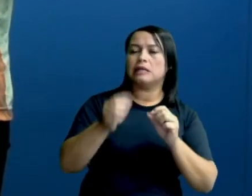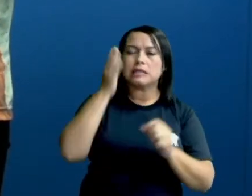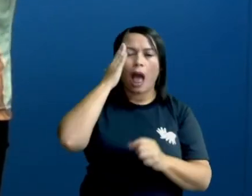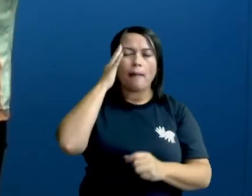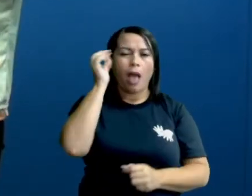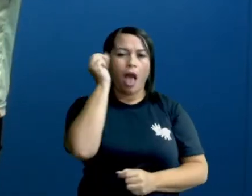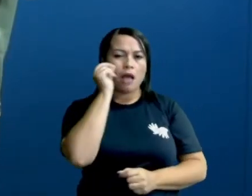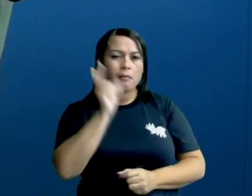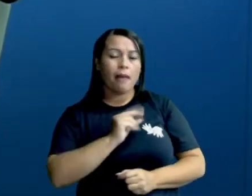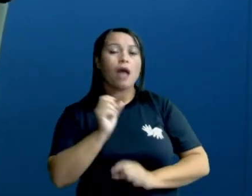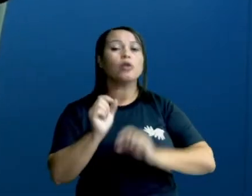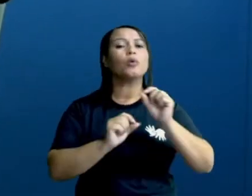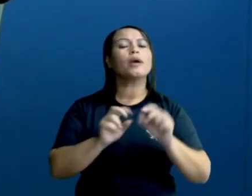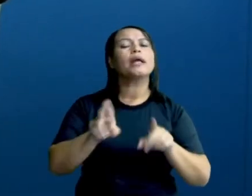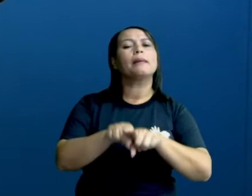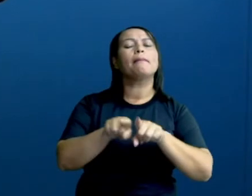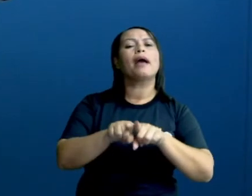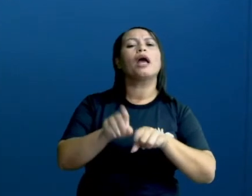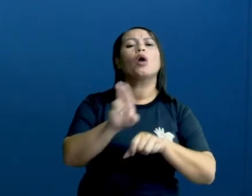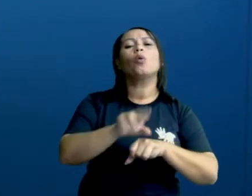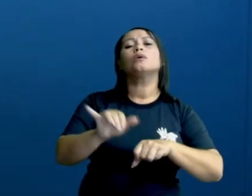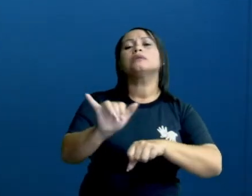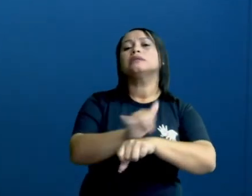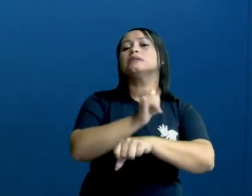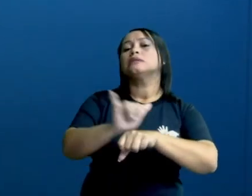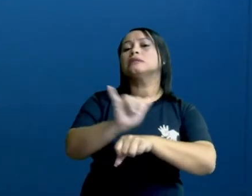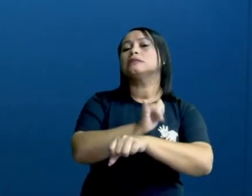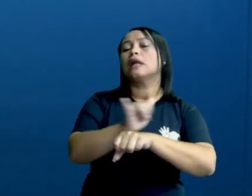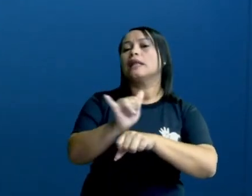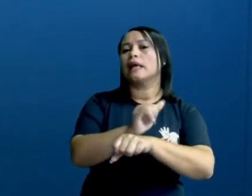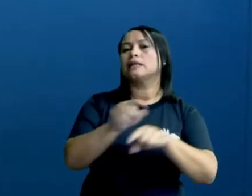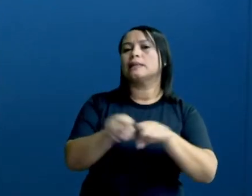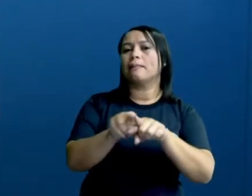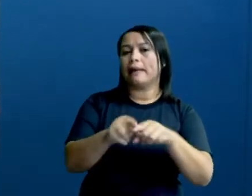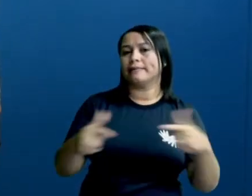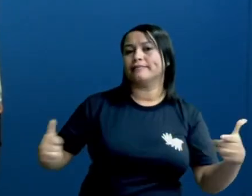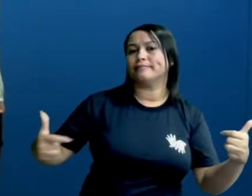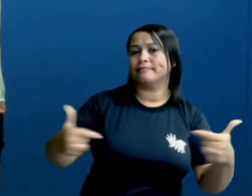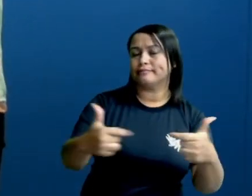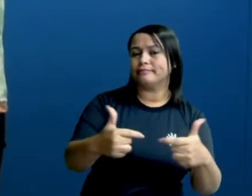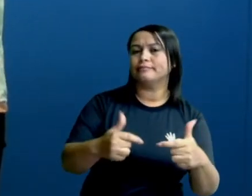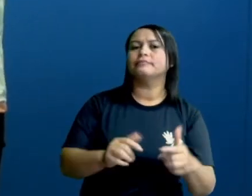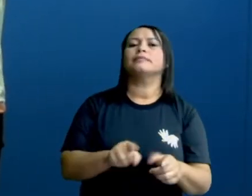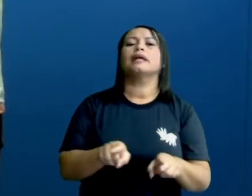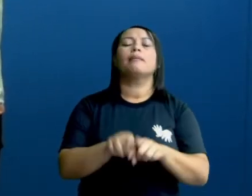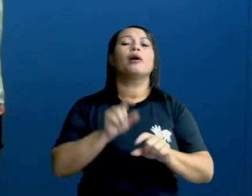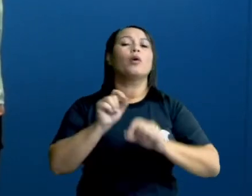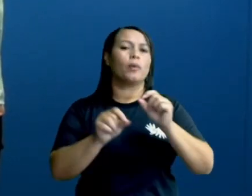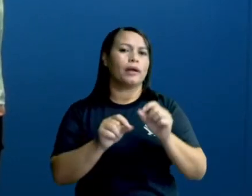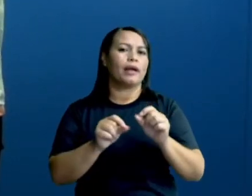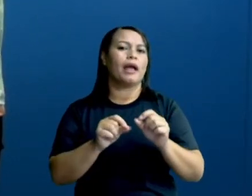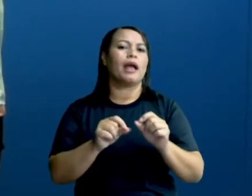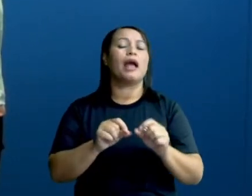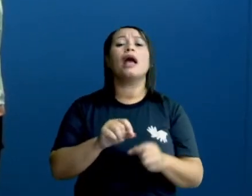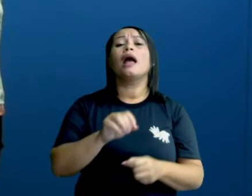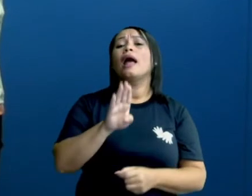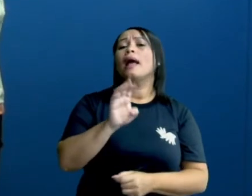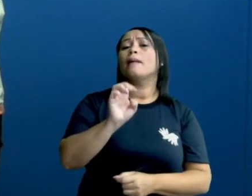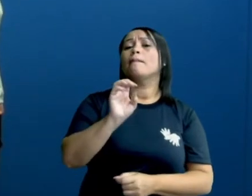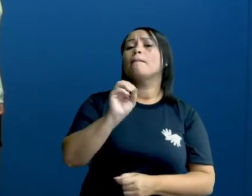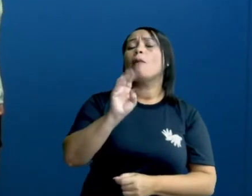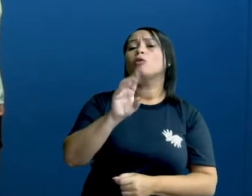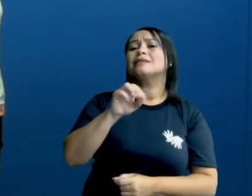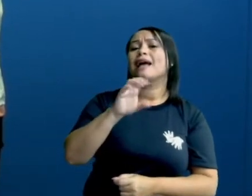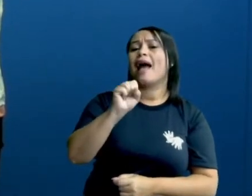o terreno, ele também utiliza a estratégia de emboscada e de guerrilha, tá? Que é para poder, de emboscada e de guerrilha, porque ele vai